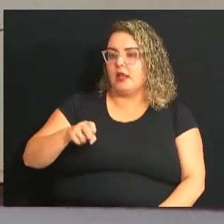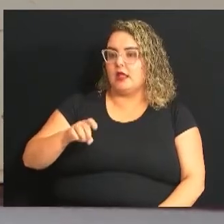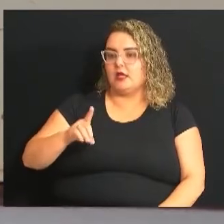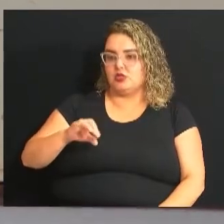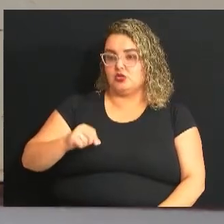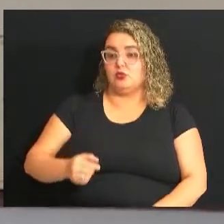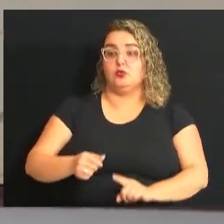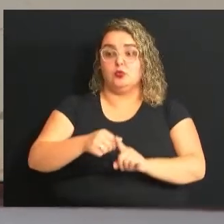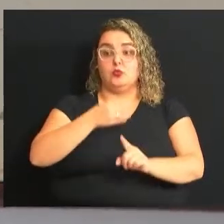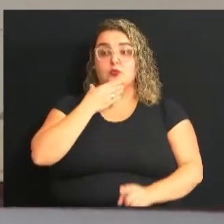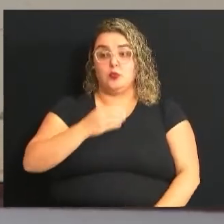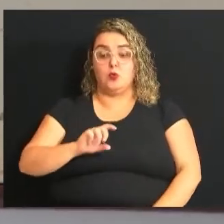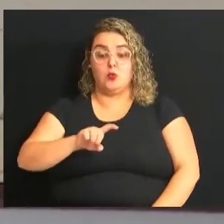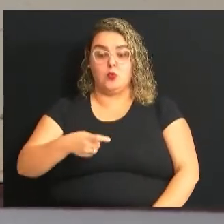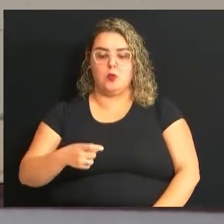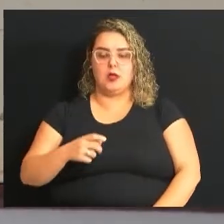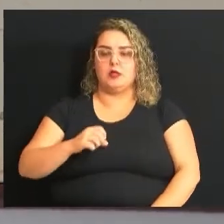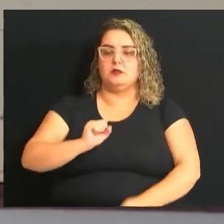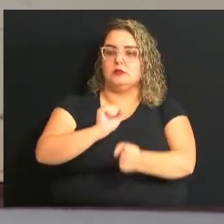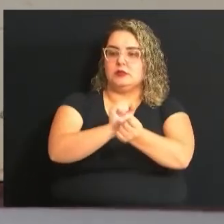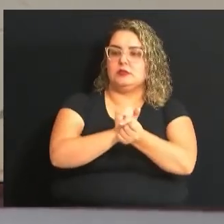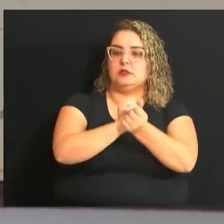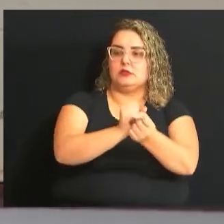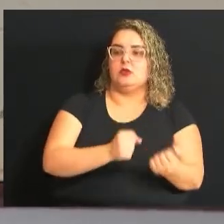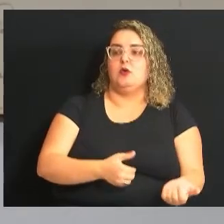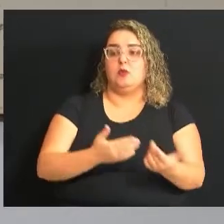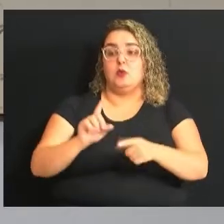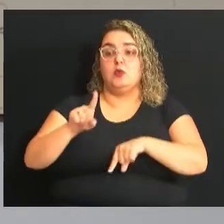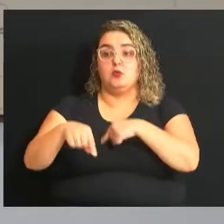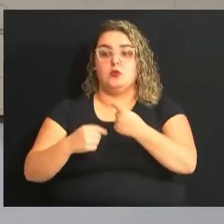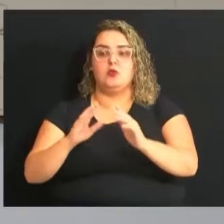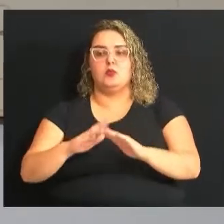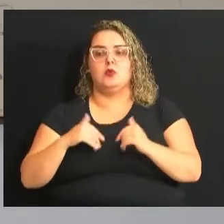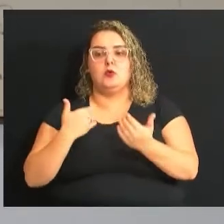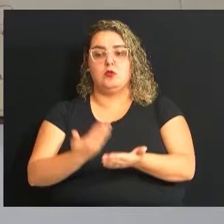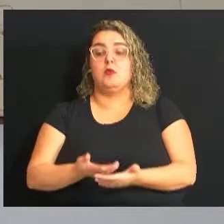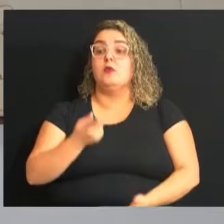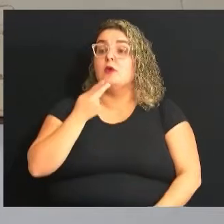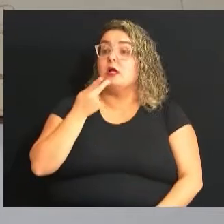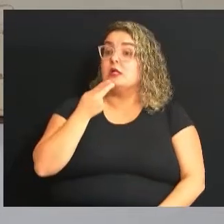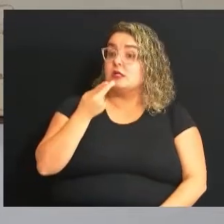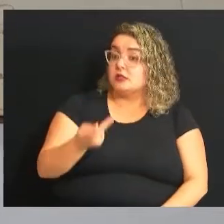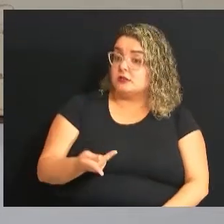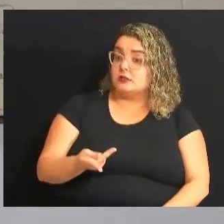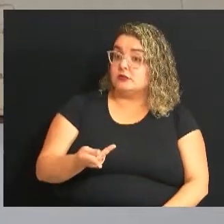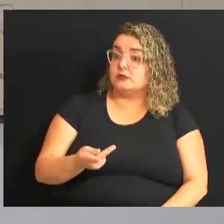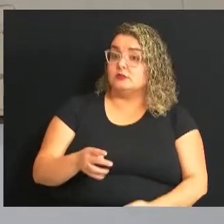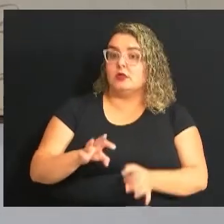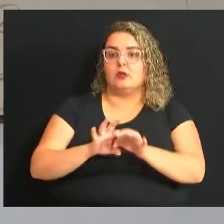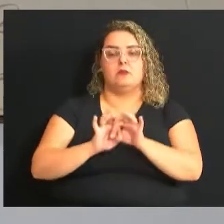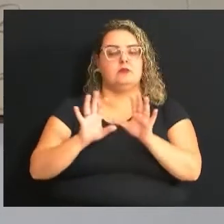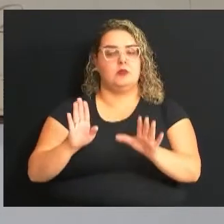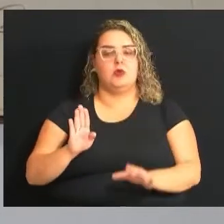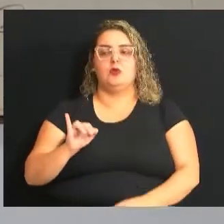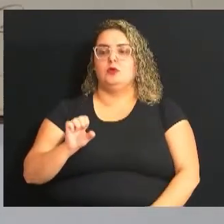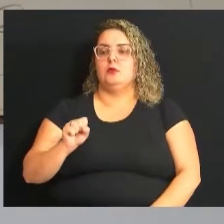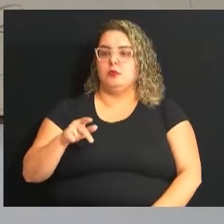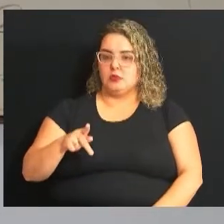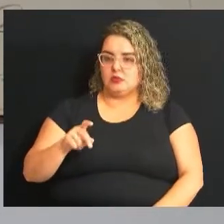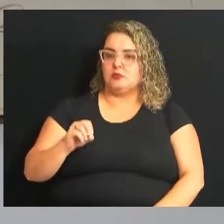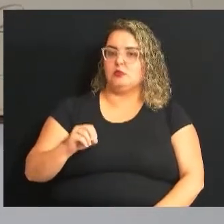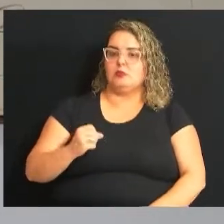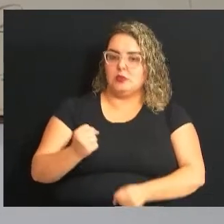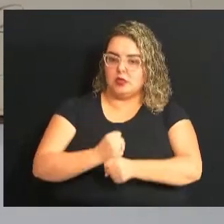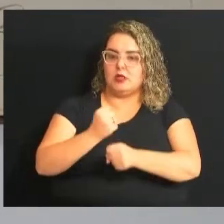o ex-escravo apresenta um outro requerimento, mencionando a autorização do bispo para a criação da